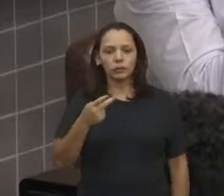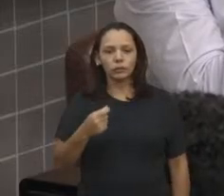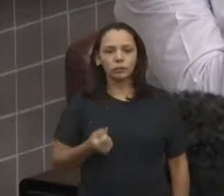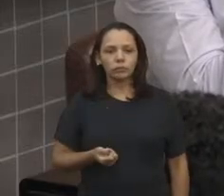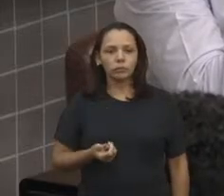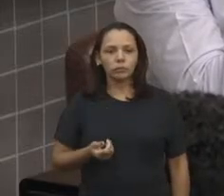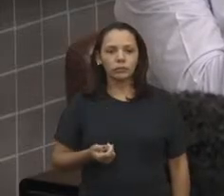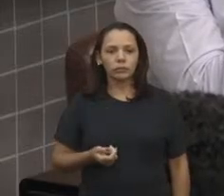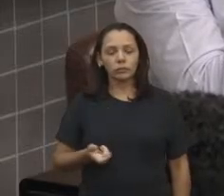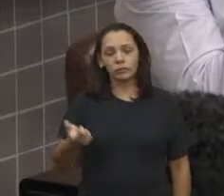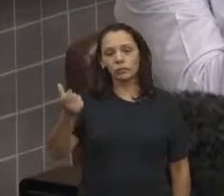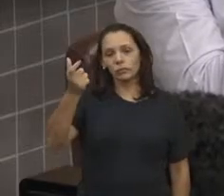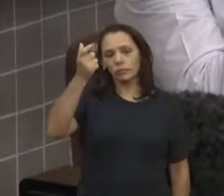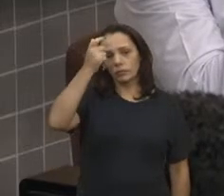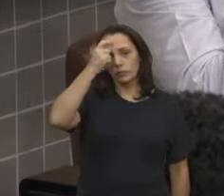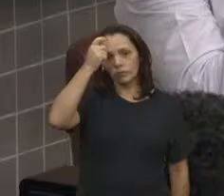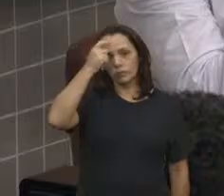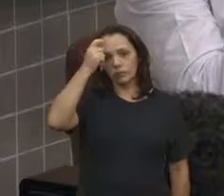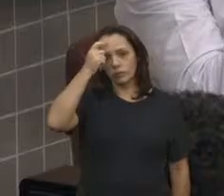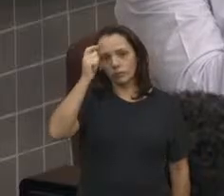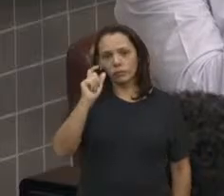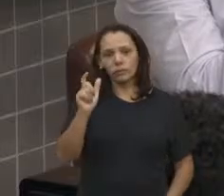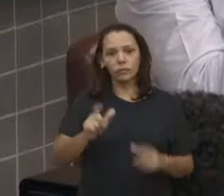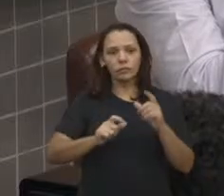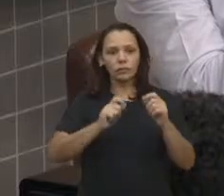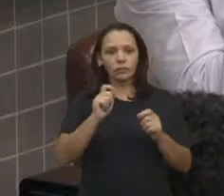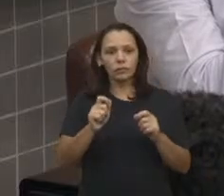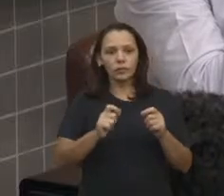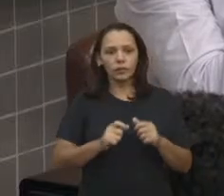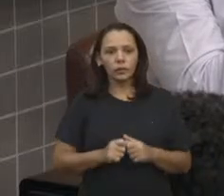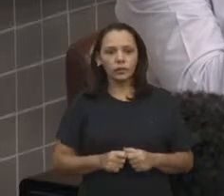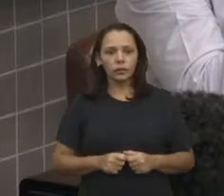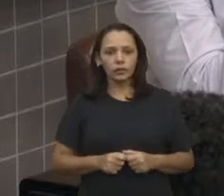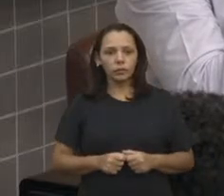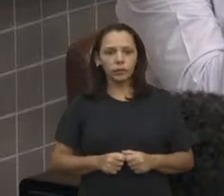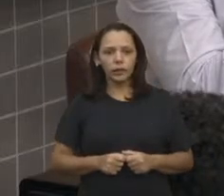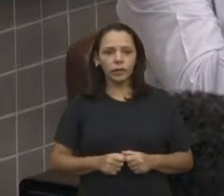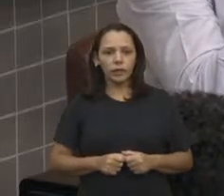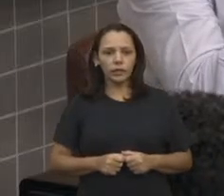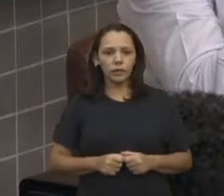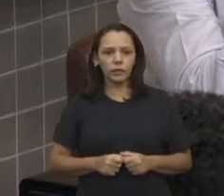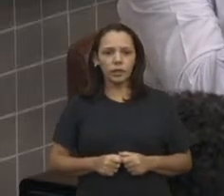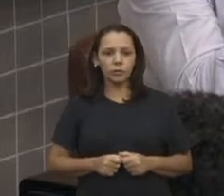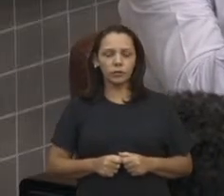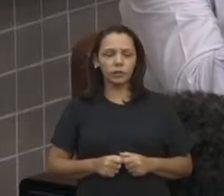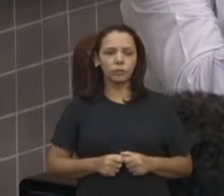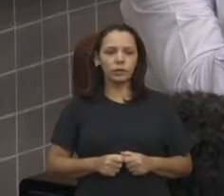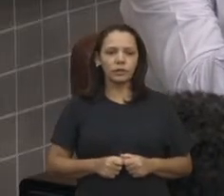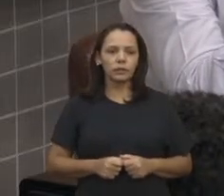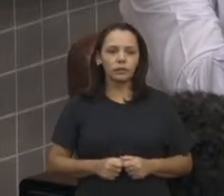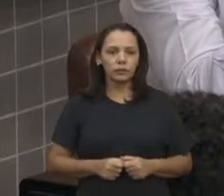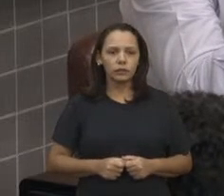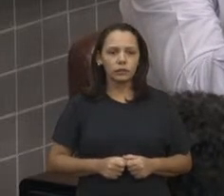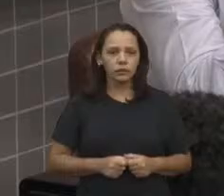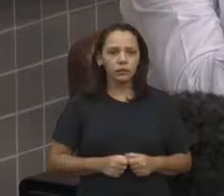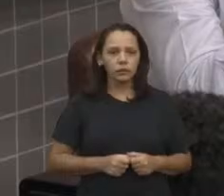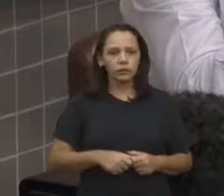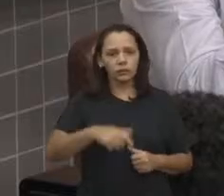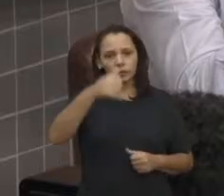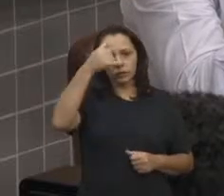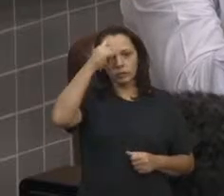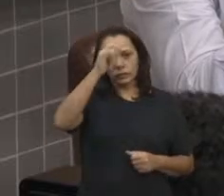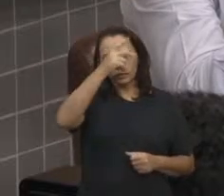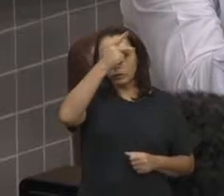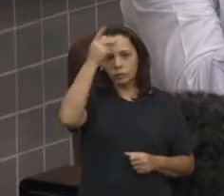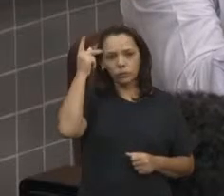de que muitas pessoas não jogarão lixo se elas estiverem sendo cuidadas. Mas isso já está com a TL, acredito que muito breve